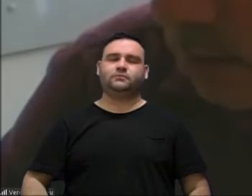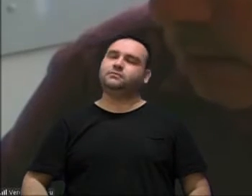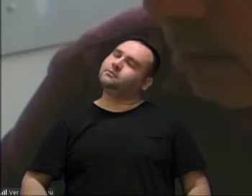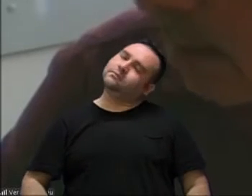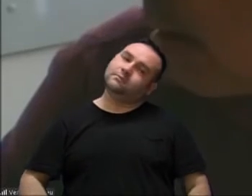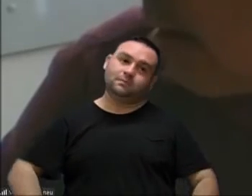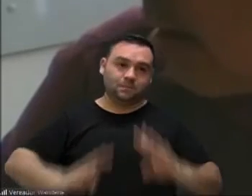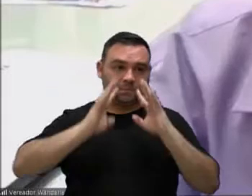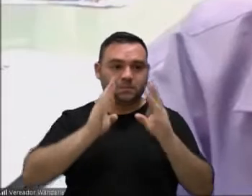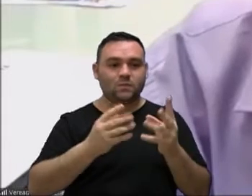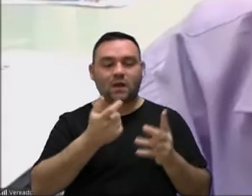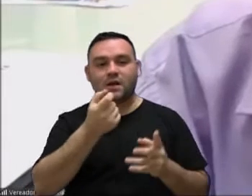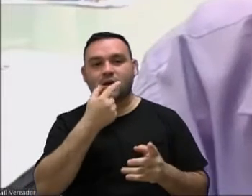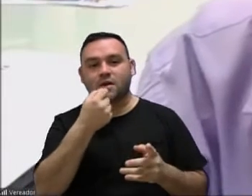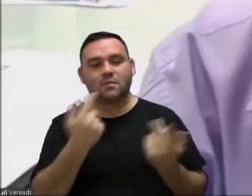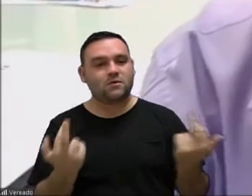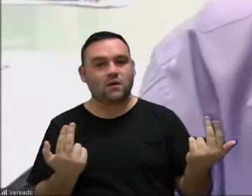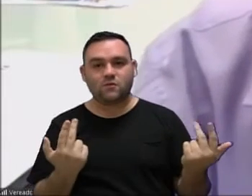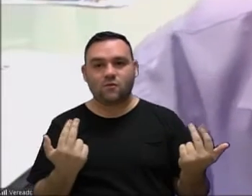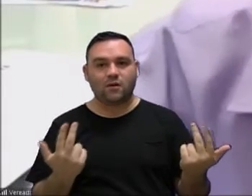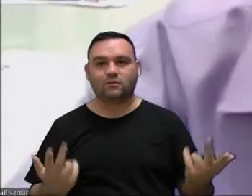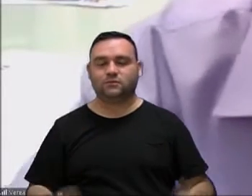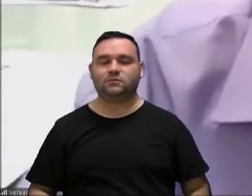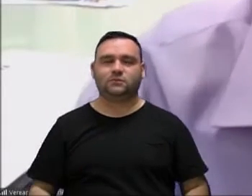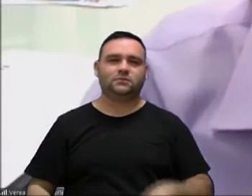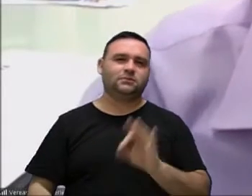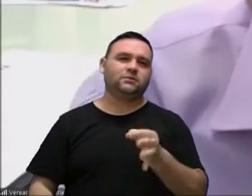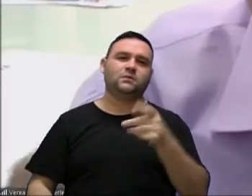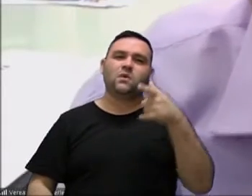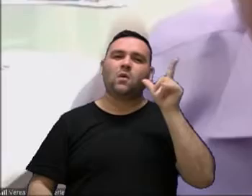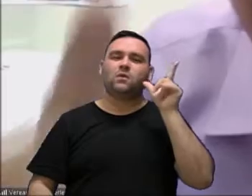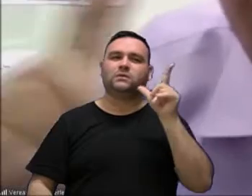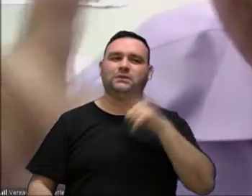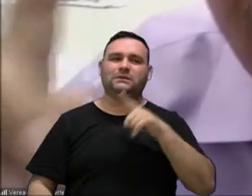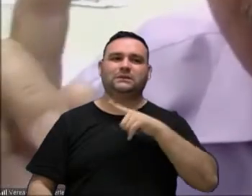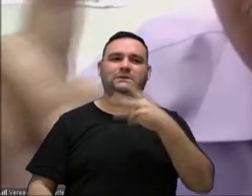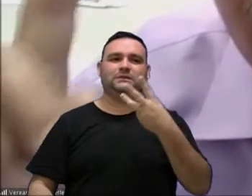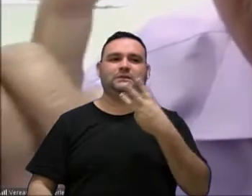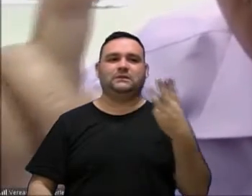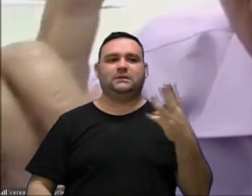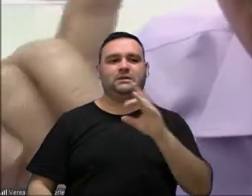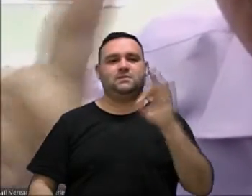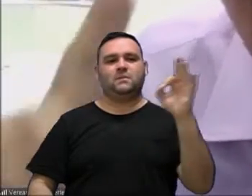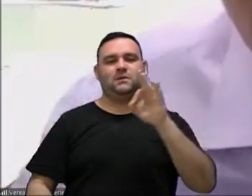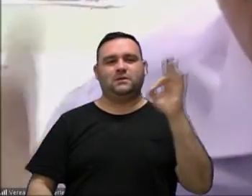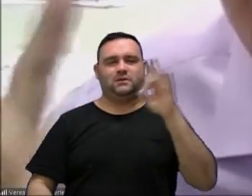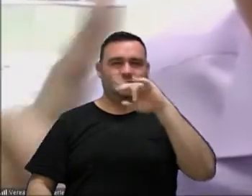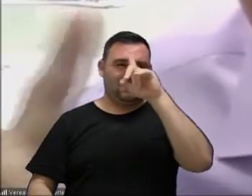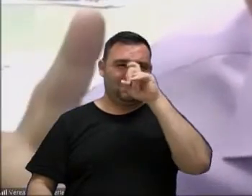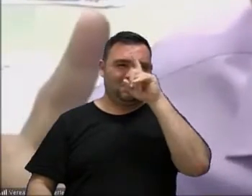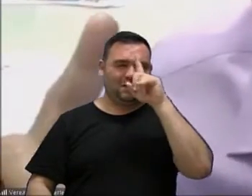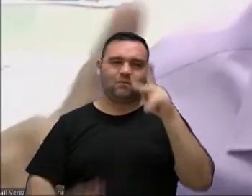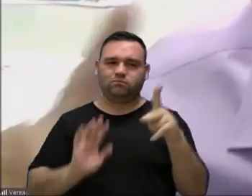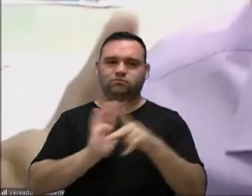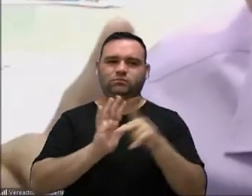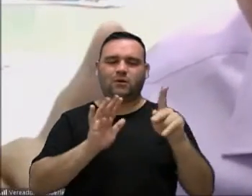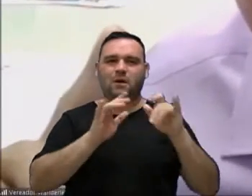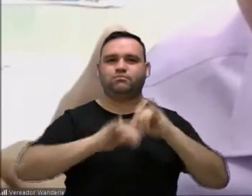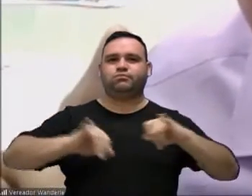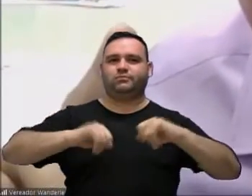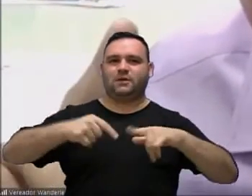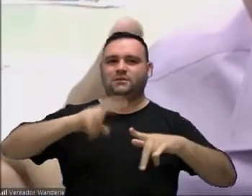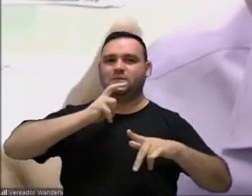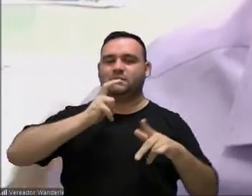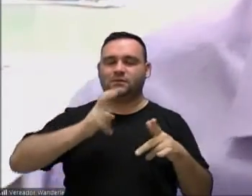atendimento e o medicamento é o mesmo. Ontem, por exemplo, estava com 33% do hospital de campanha em